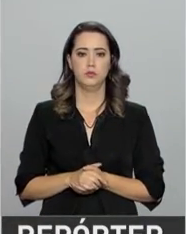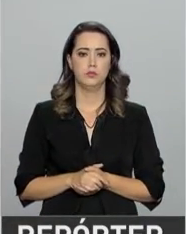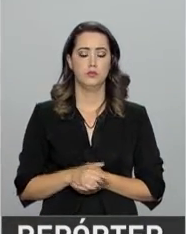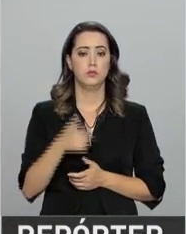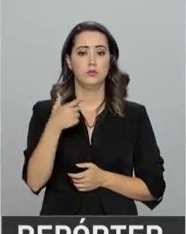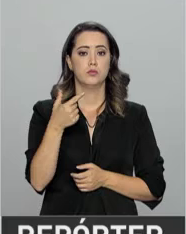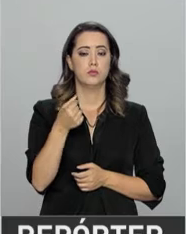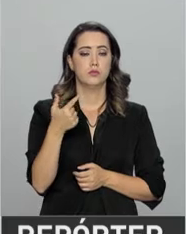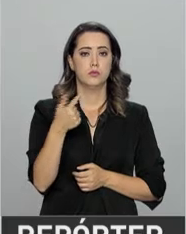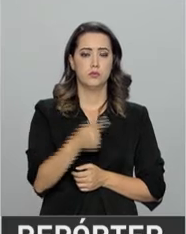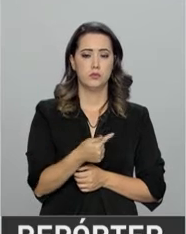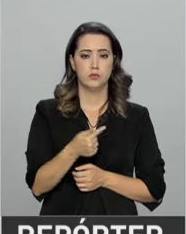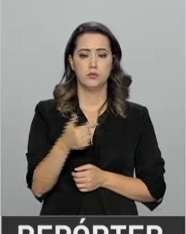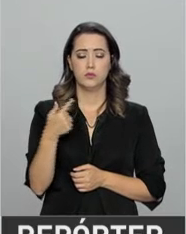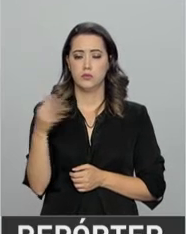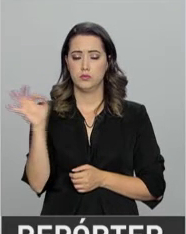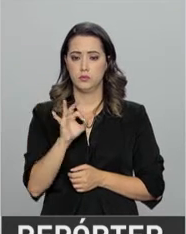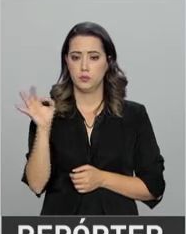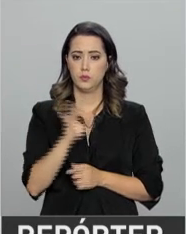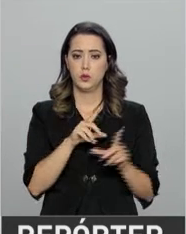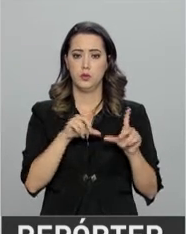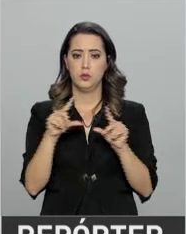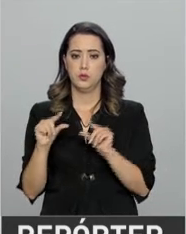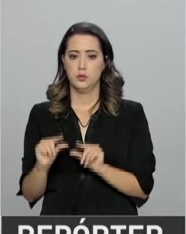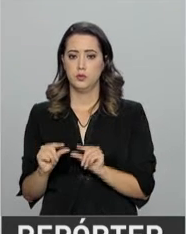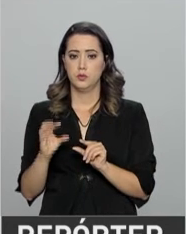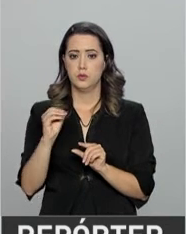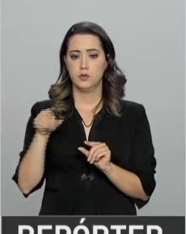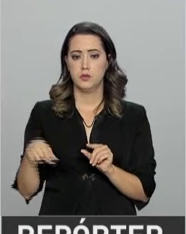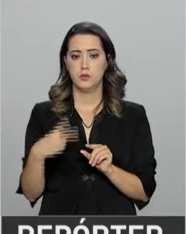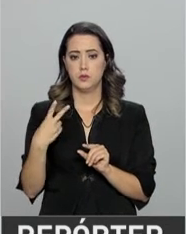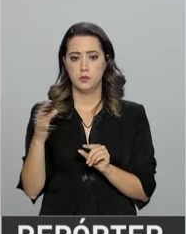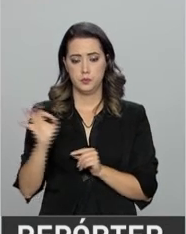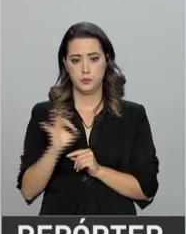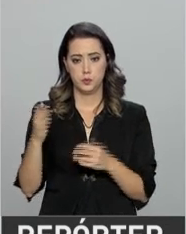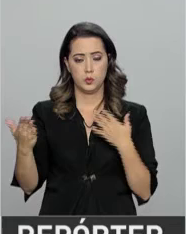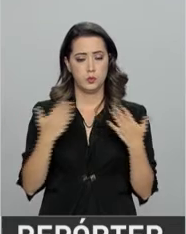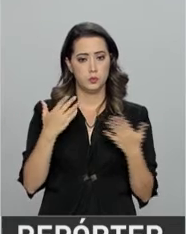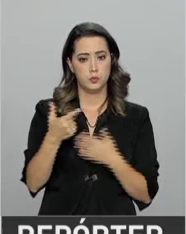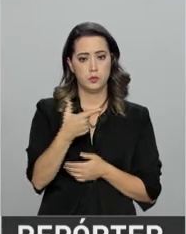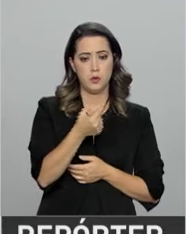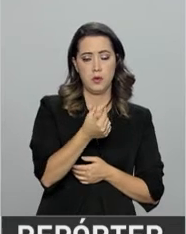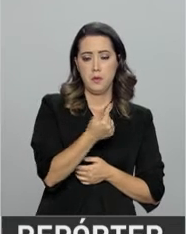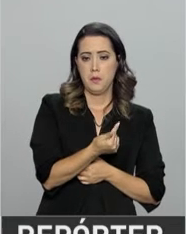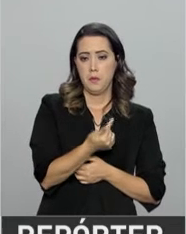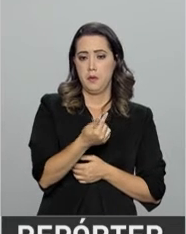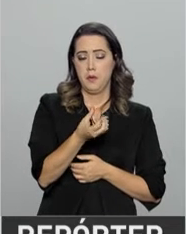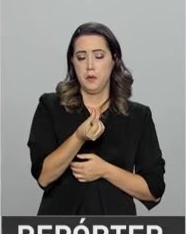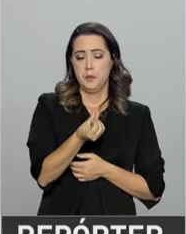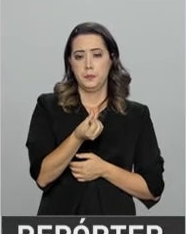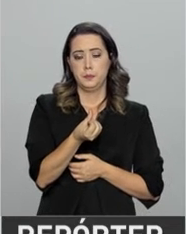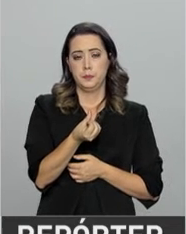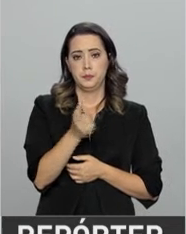analfabetismo ficou em 7 por cento uma queda de 0,2 pontos percentuais em comparação a 2016 o